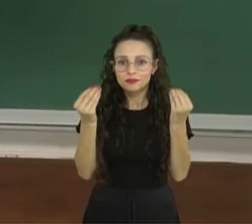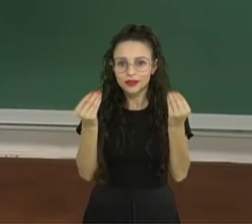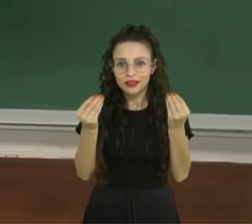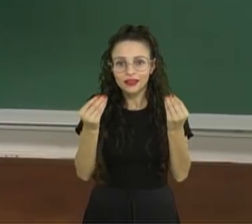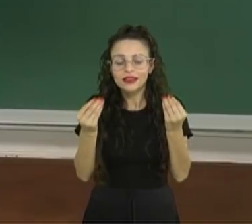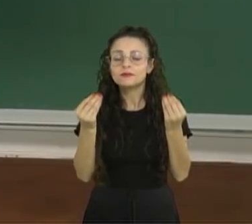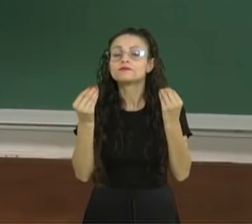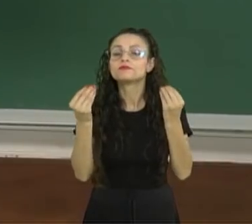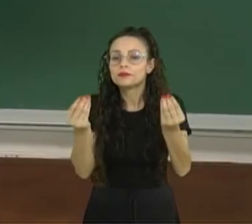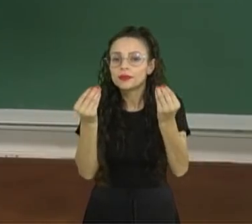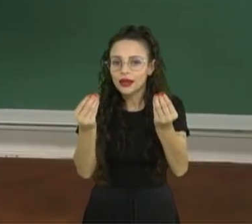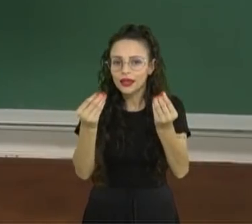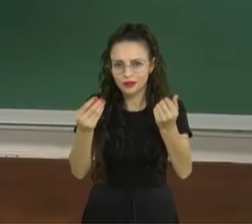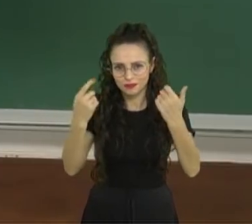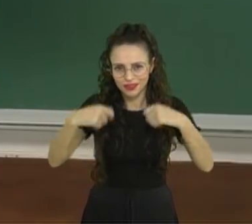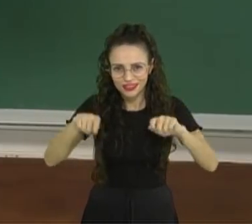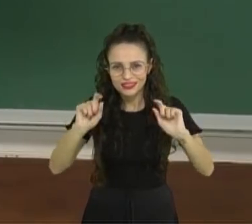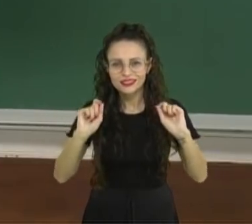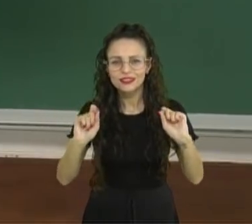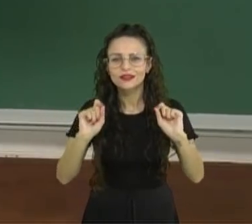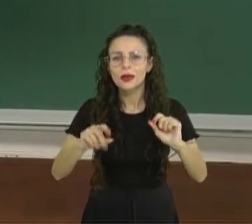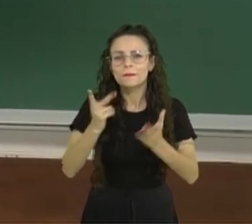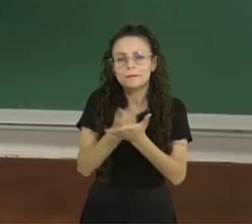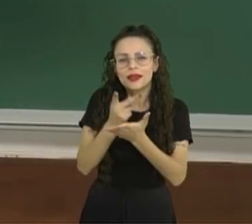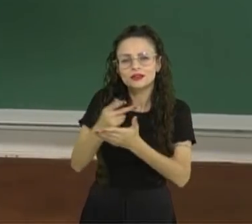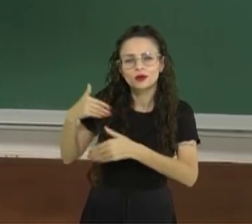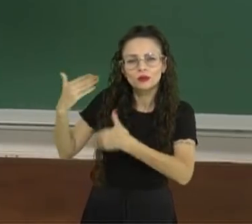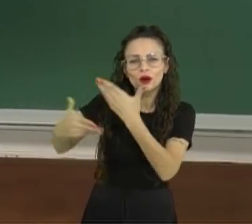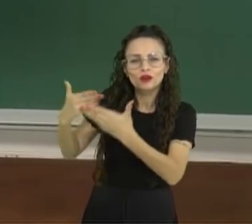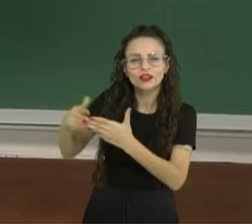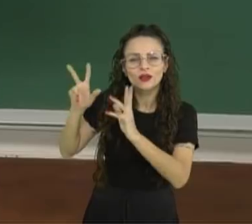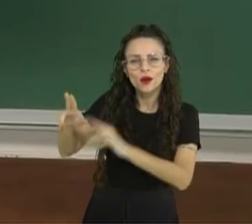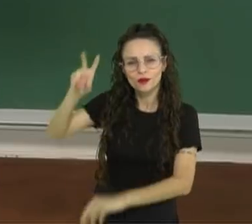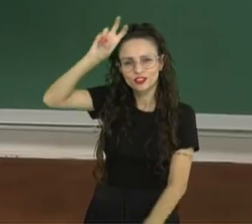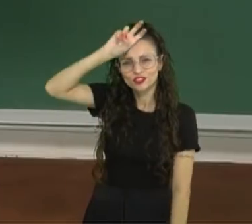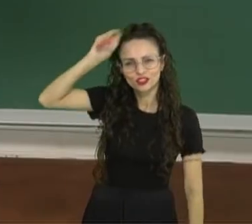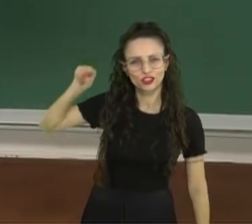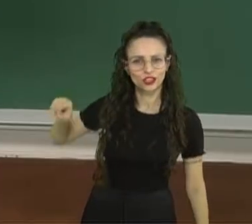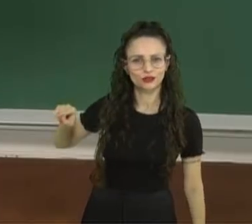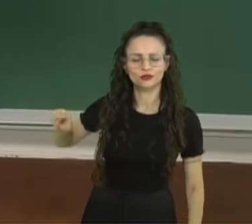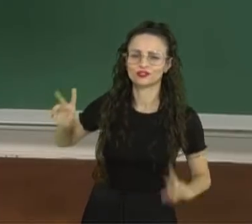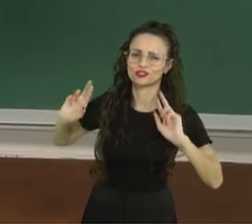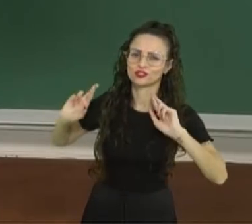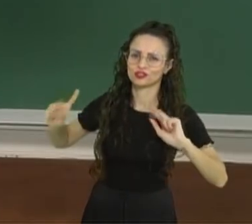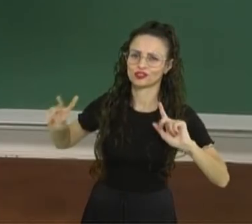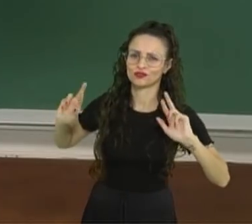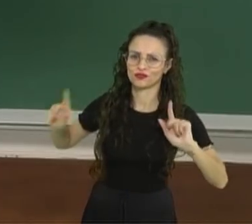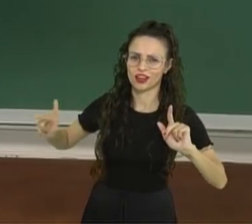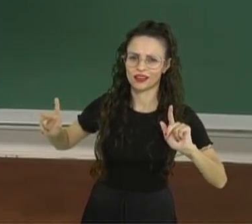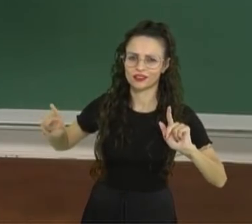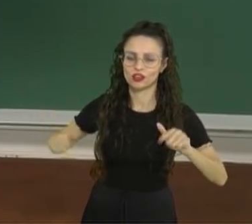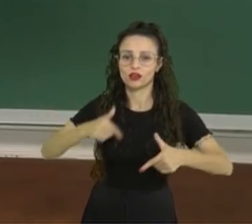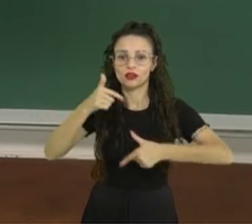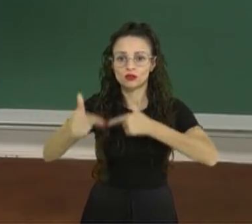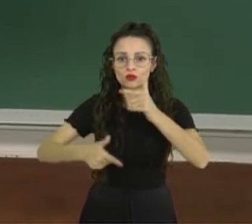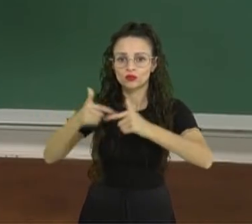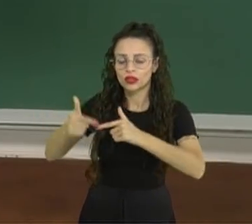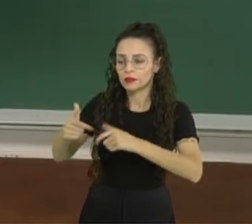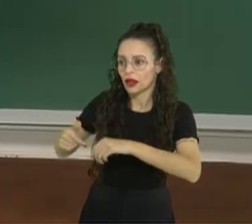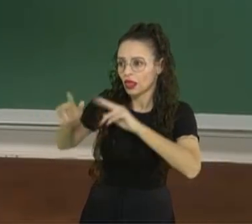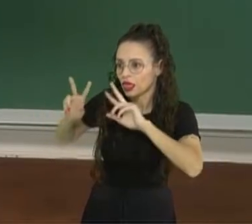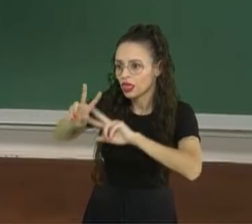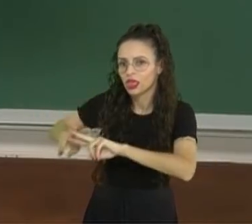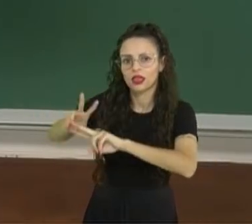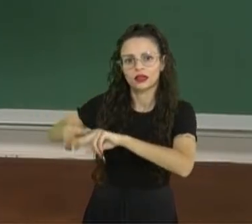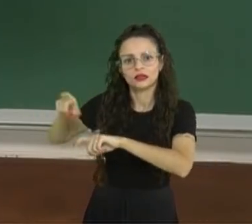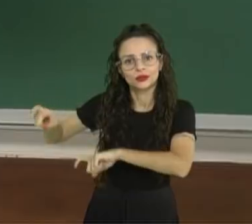eles se desenvolveram. Para que passar pelo mesmo processo evolutivo do Egito e da Mesopotâmia, de um trabalho extremamente preso na